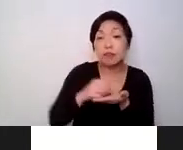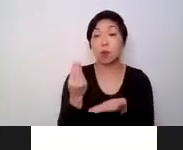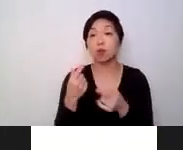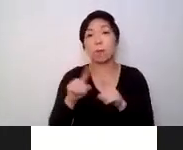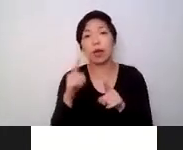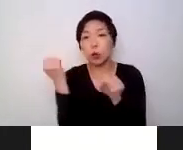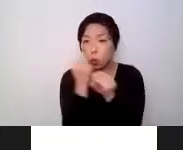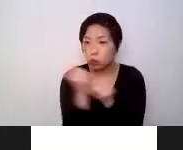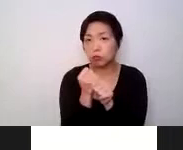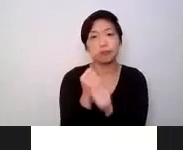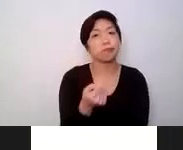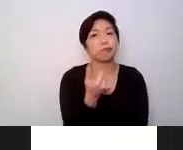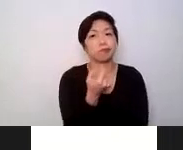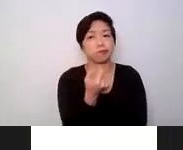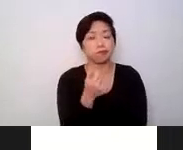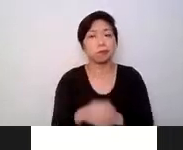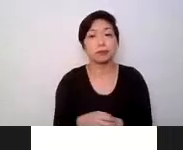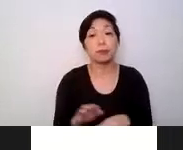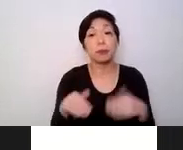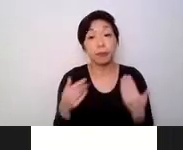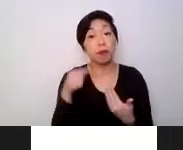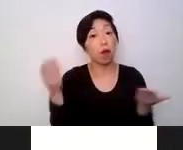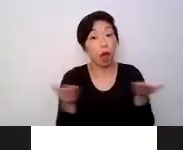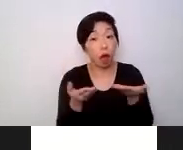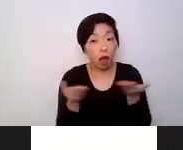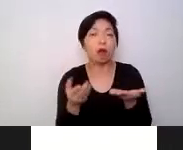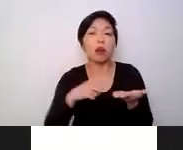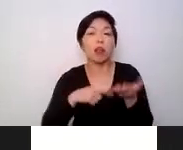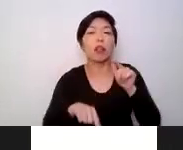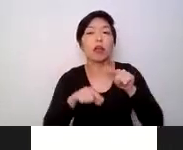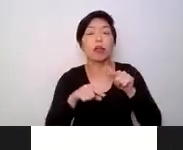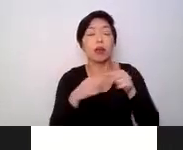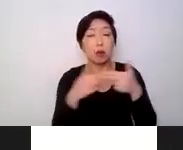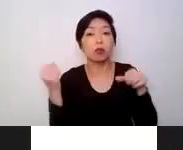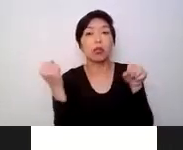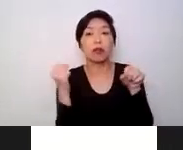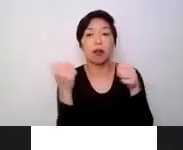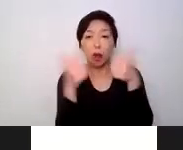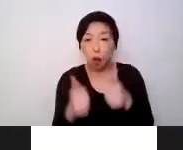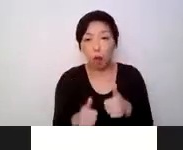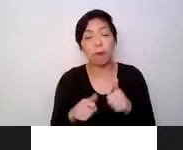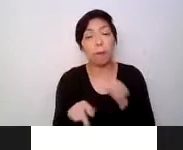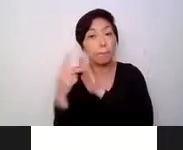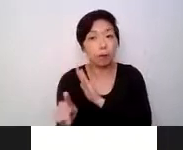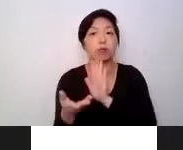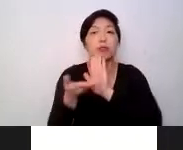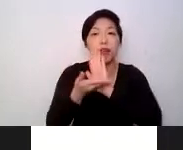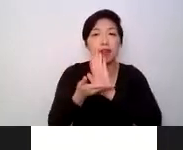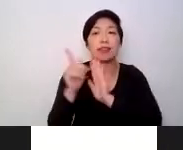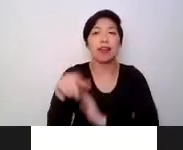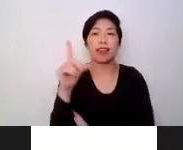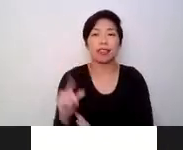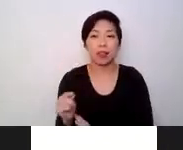mausoléu da família Robel entra então agora para essa pequena lista de obras construídas da arquiteta italiana e é interessante